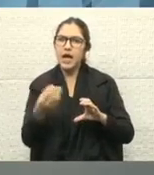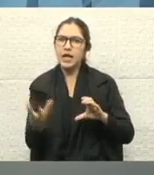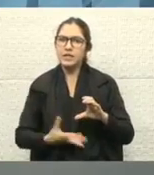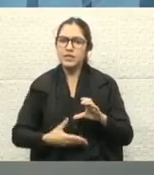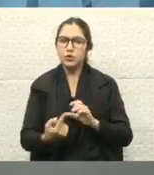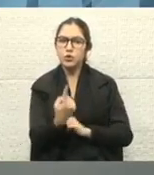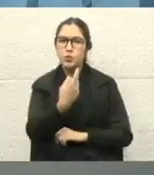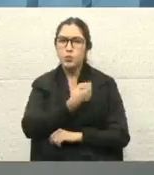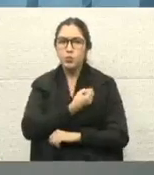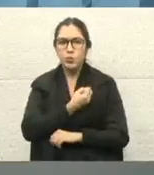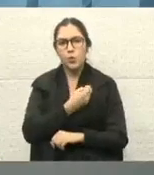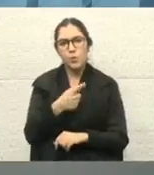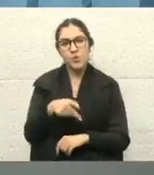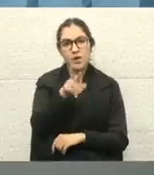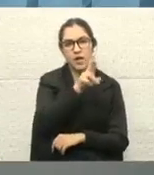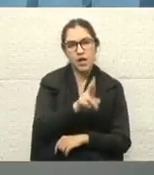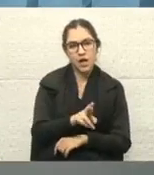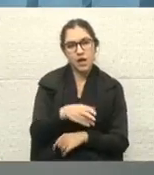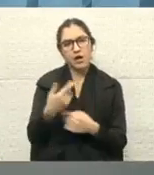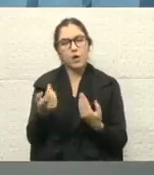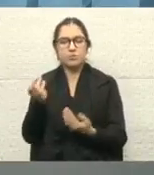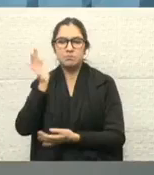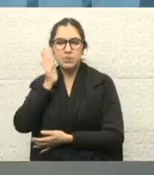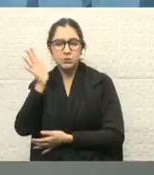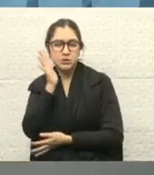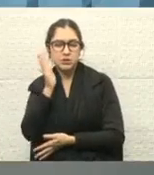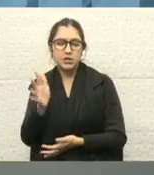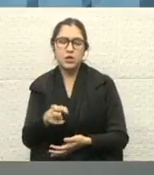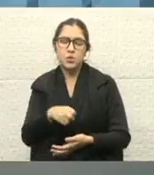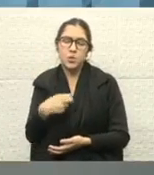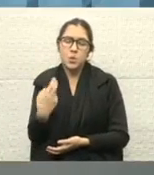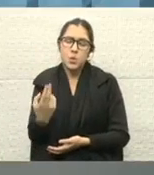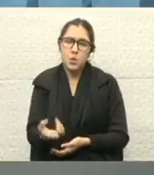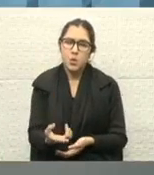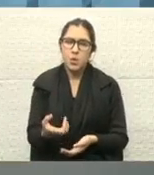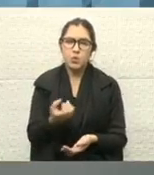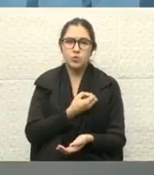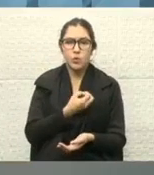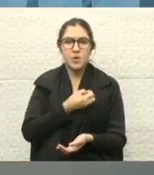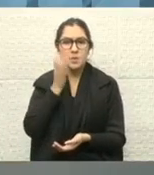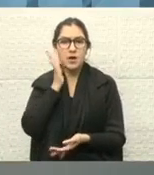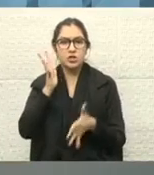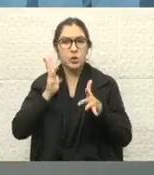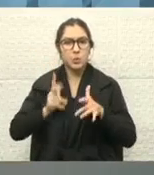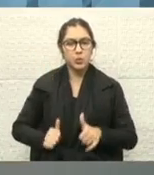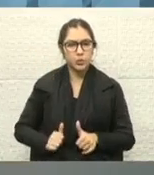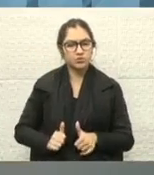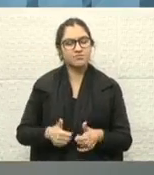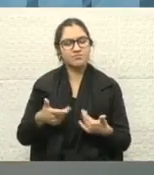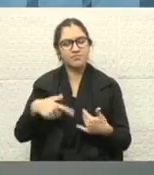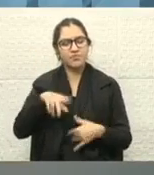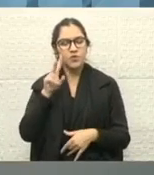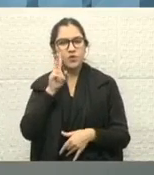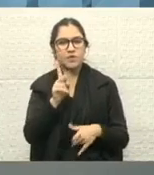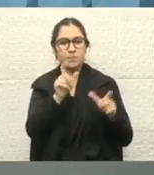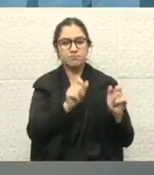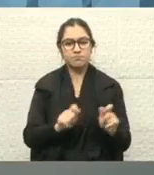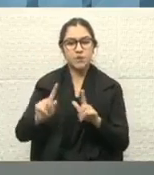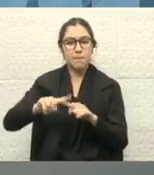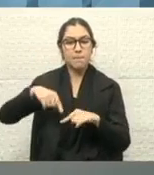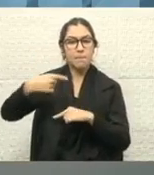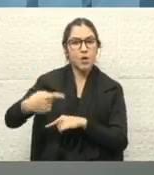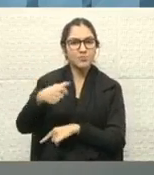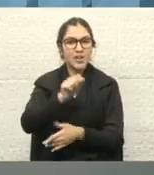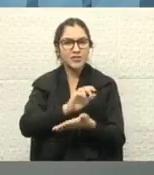caracterização de um número como sendo real, como sendo imaginário, ou como sendo um número imaginário puro. Então, nós vamos para a próxima